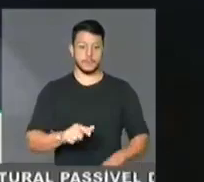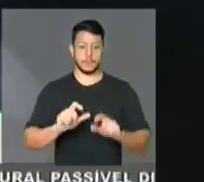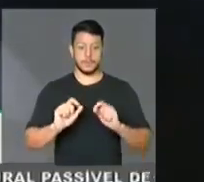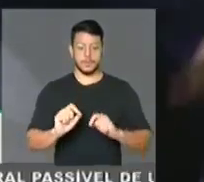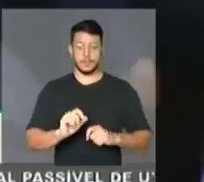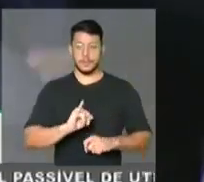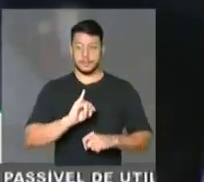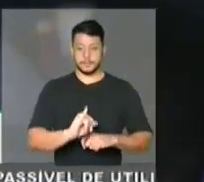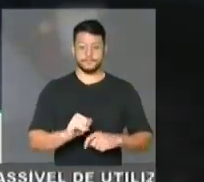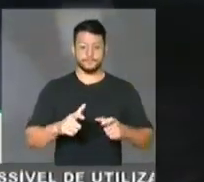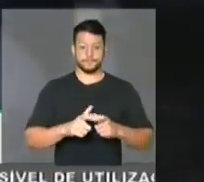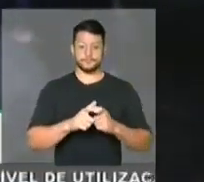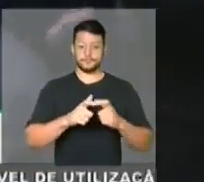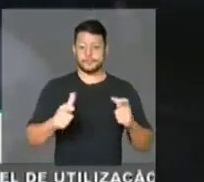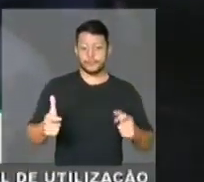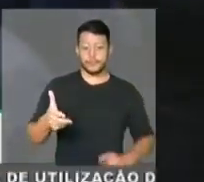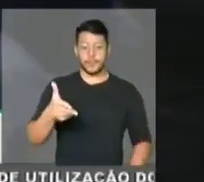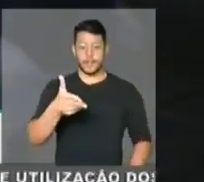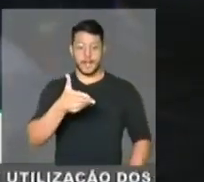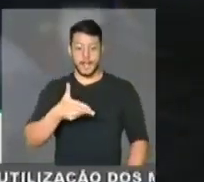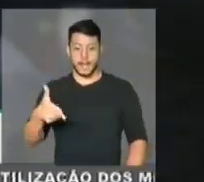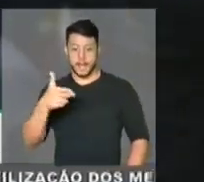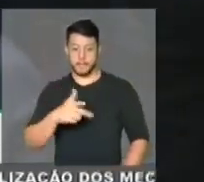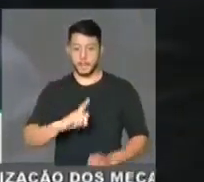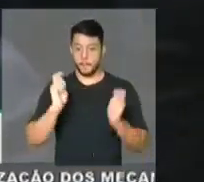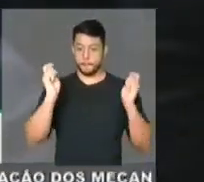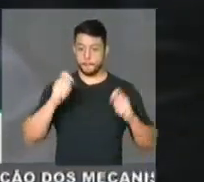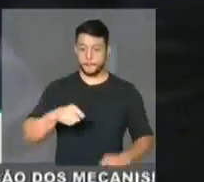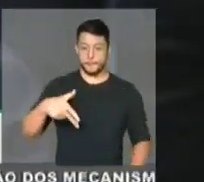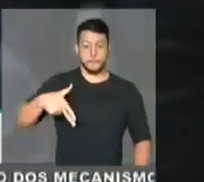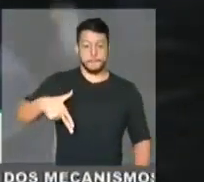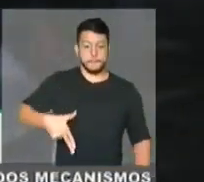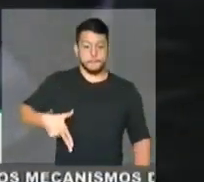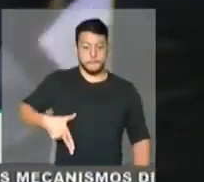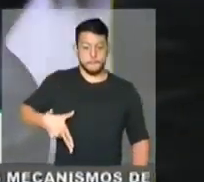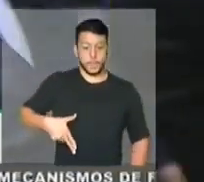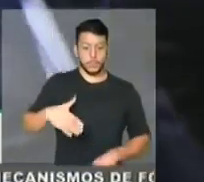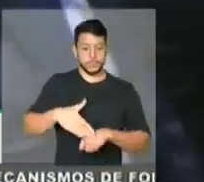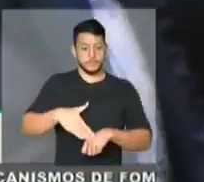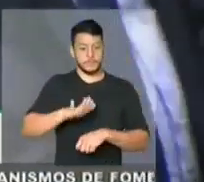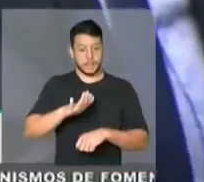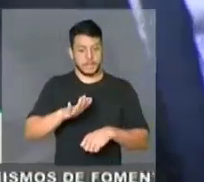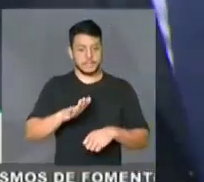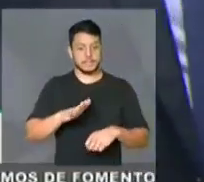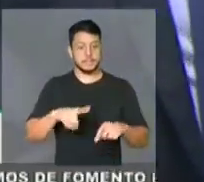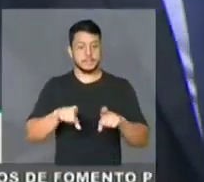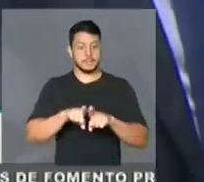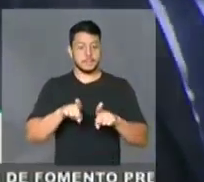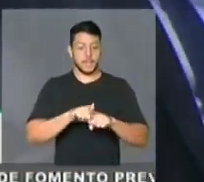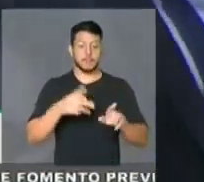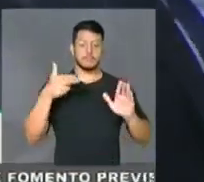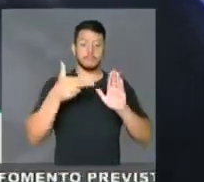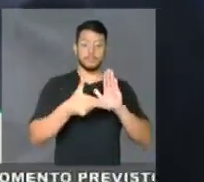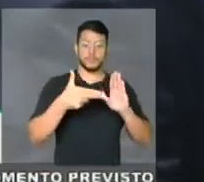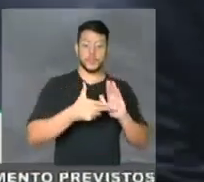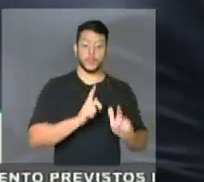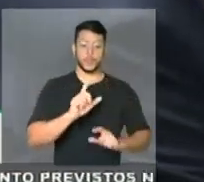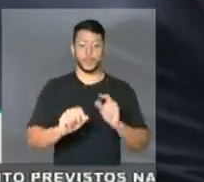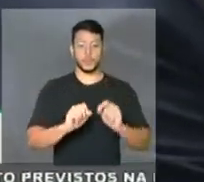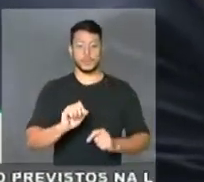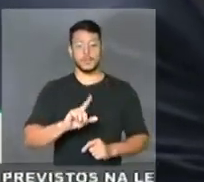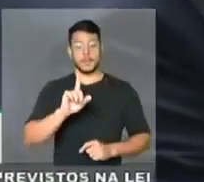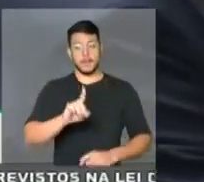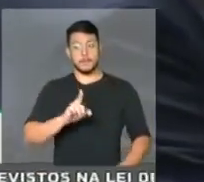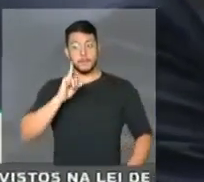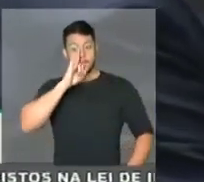da circulação da arma, o aumento do porte e principalmente o aumento da posse da arma coloca em risco a vida